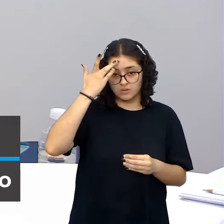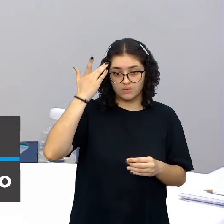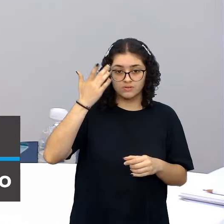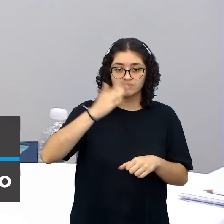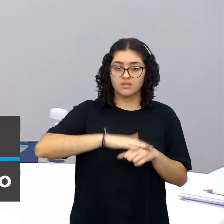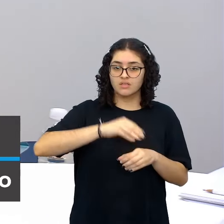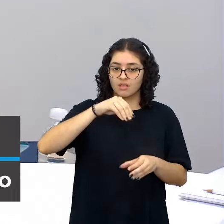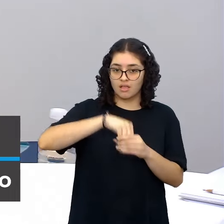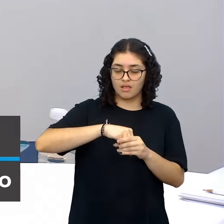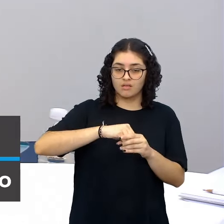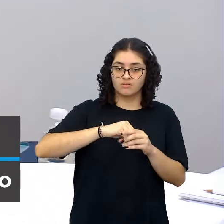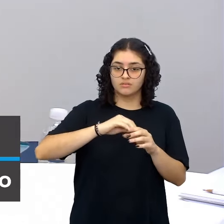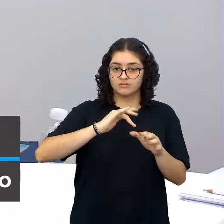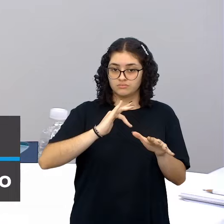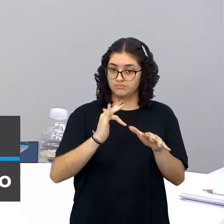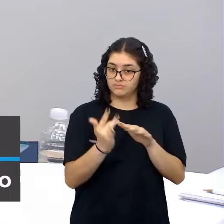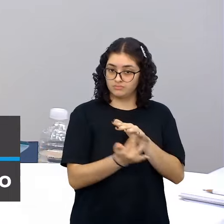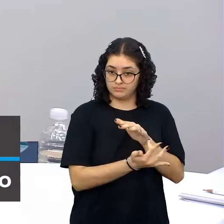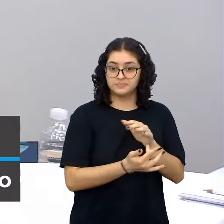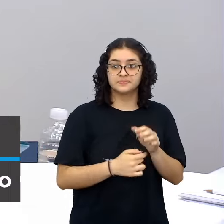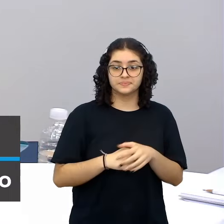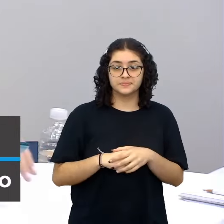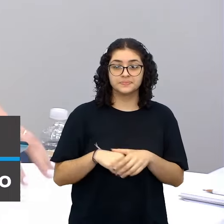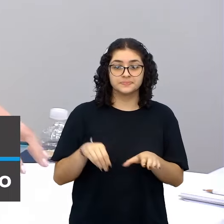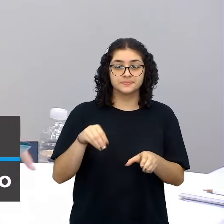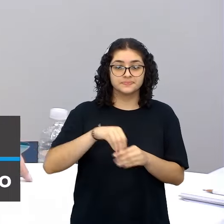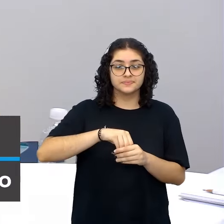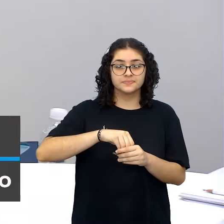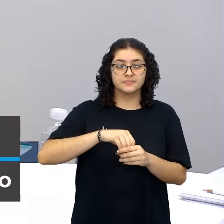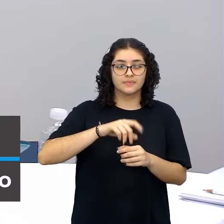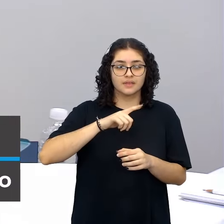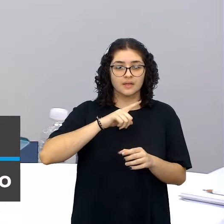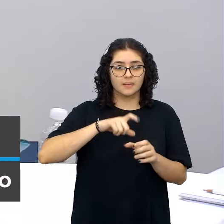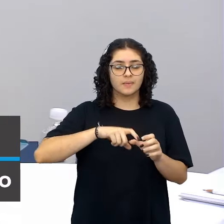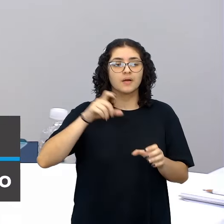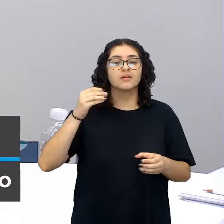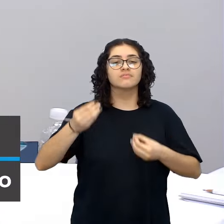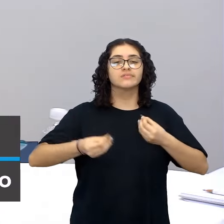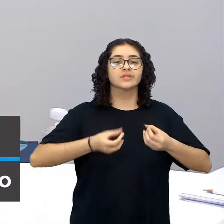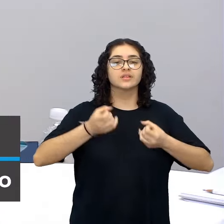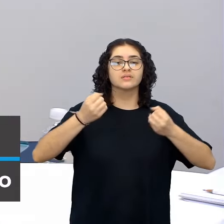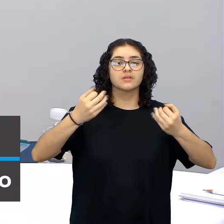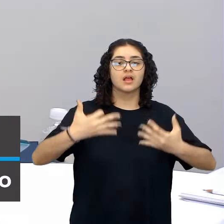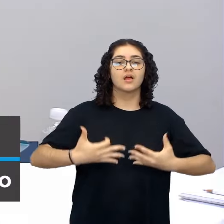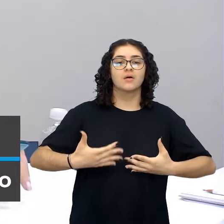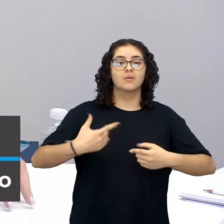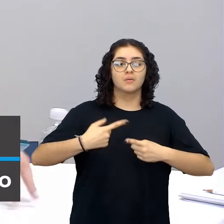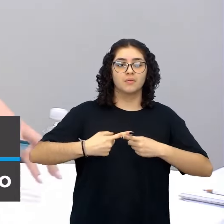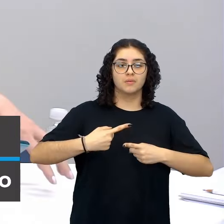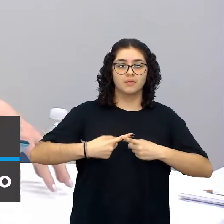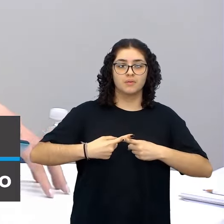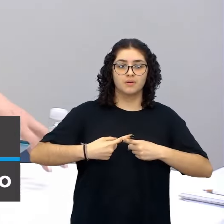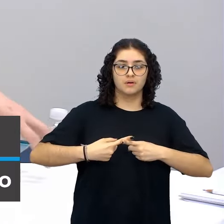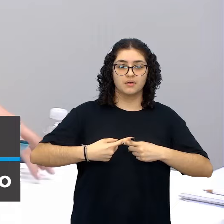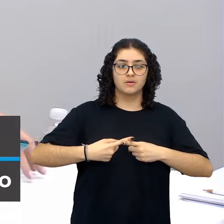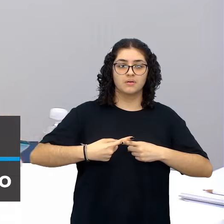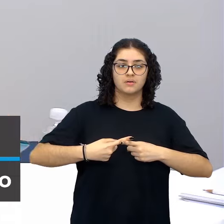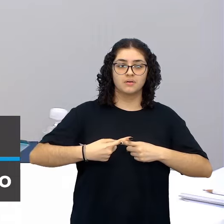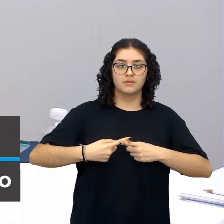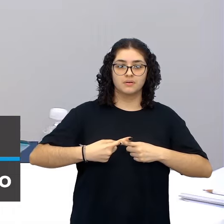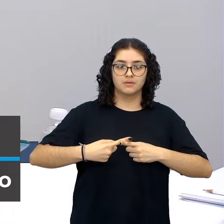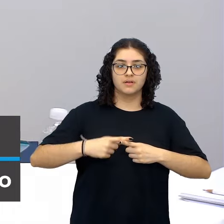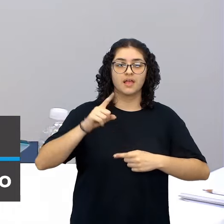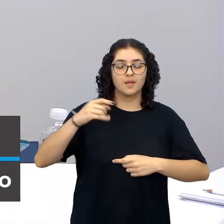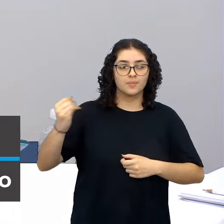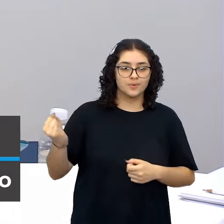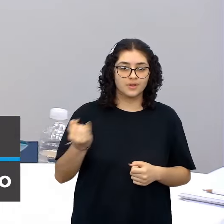né? Inclusive trabalhando com esta questão do desplugado e explicando por que é importante a gente